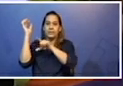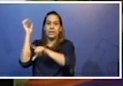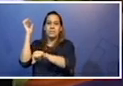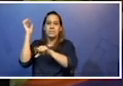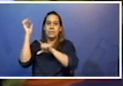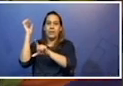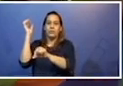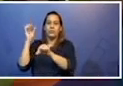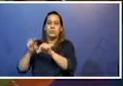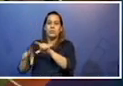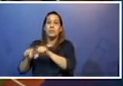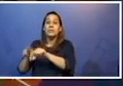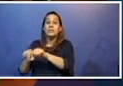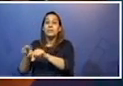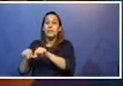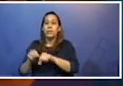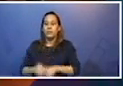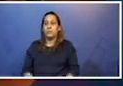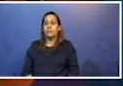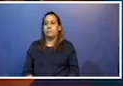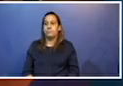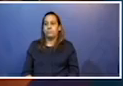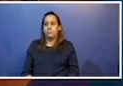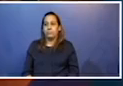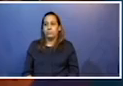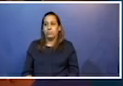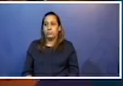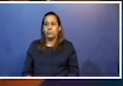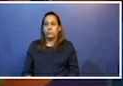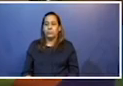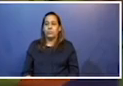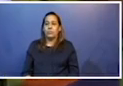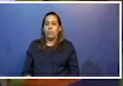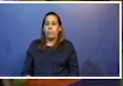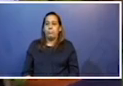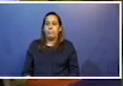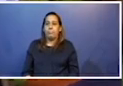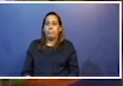ó. Dá para ver na imagem as sementes aparentes aí, tá bom?